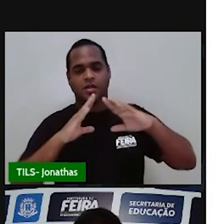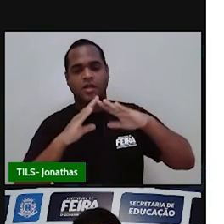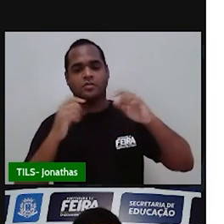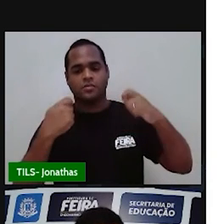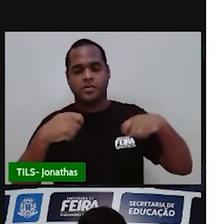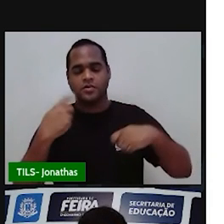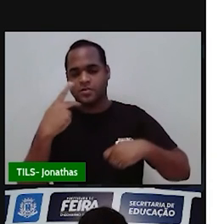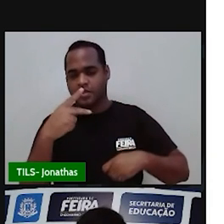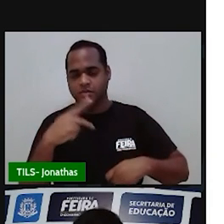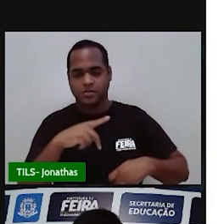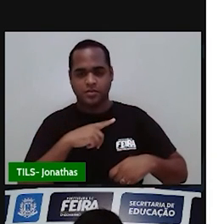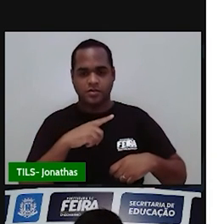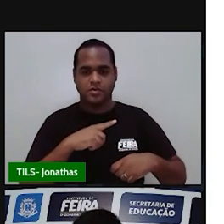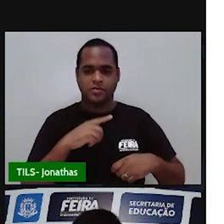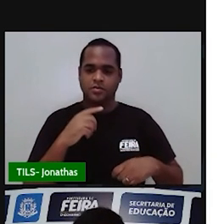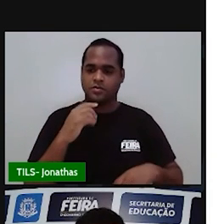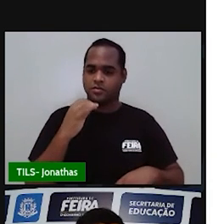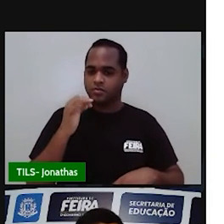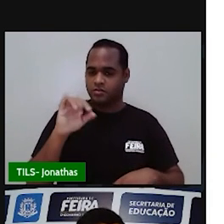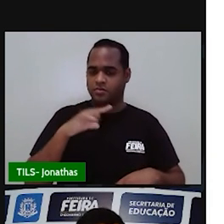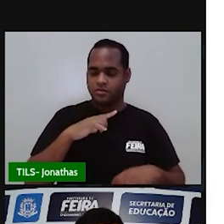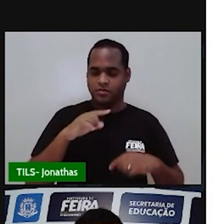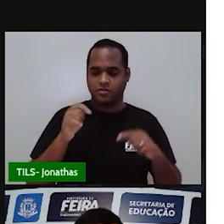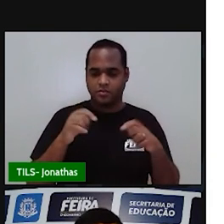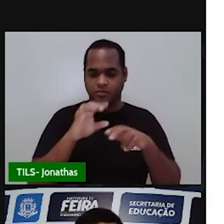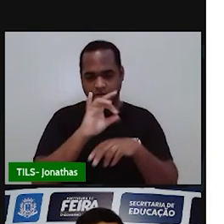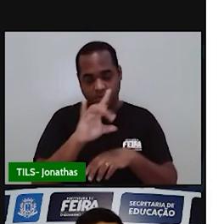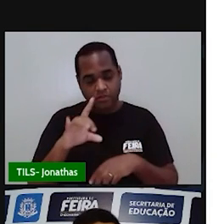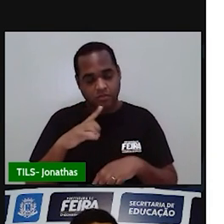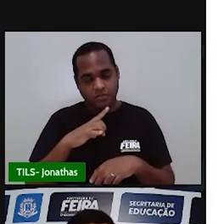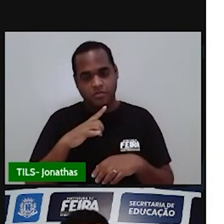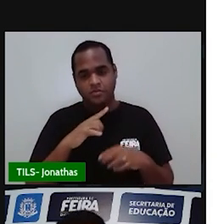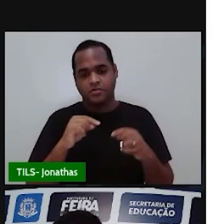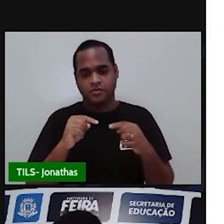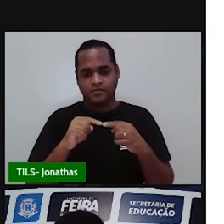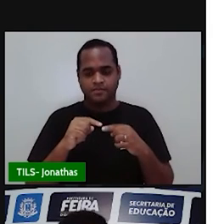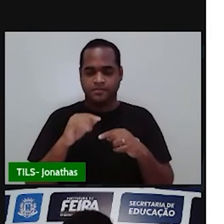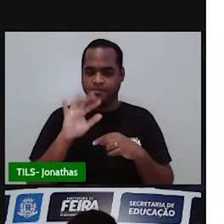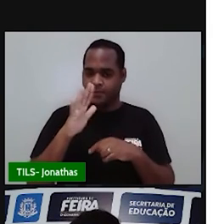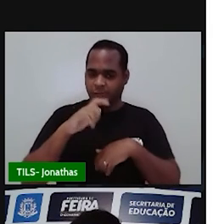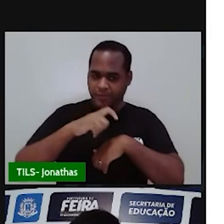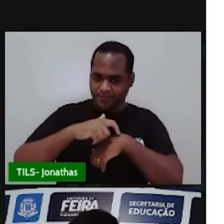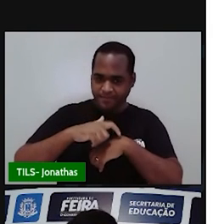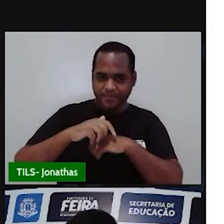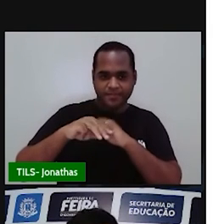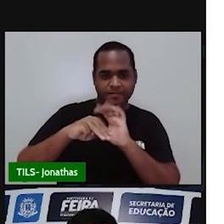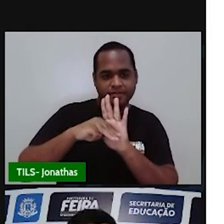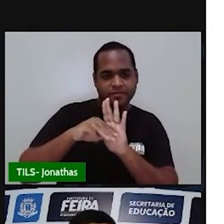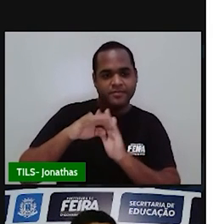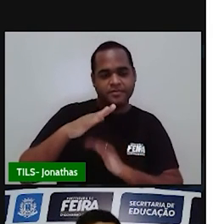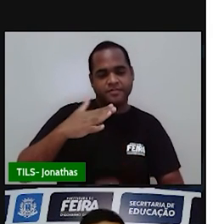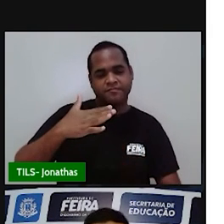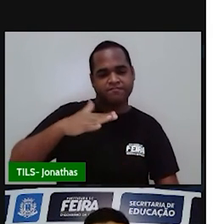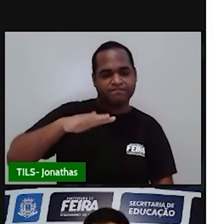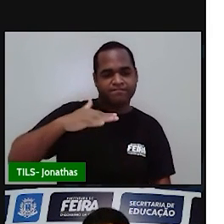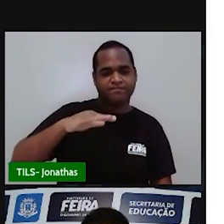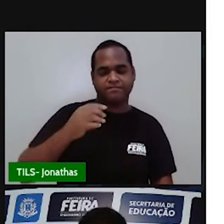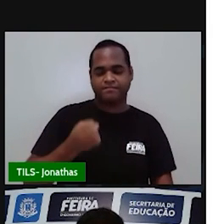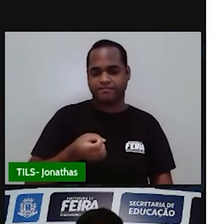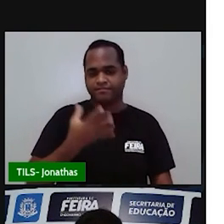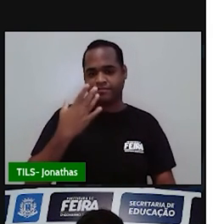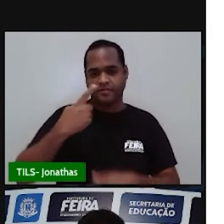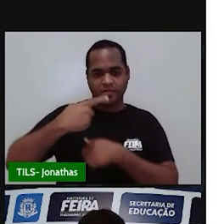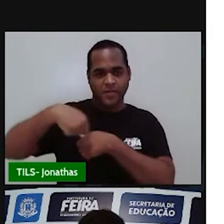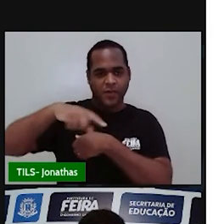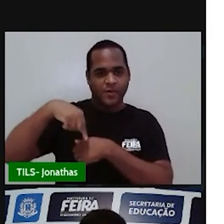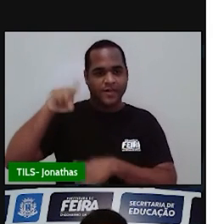casa, a potência de cada uma e o tempo médio, ó, mais ou menos quantas